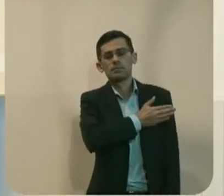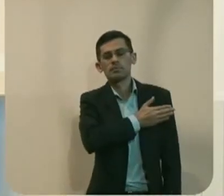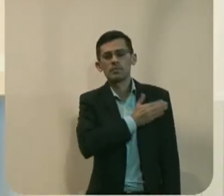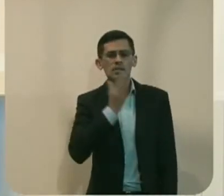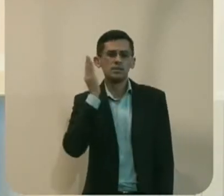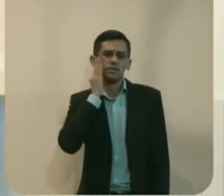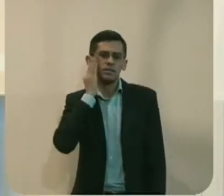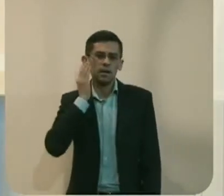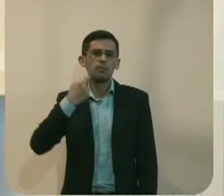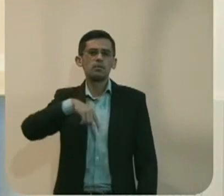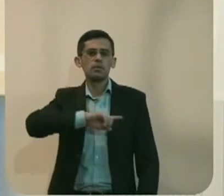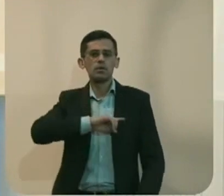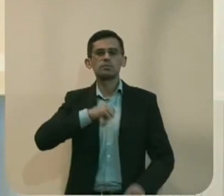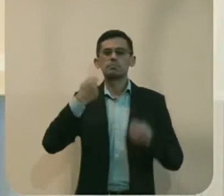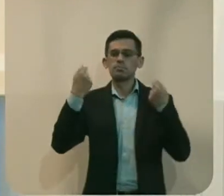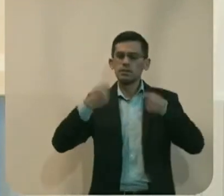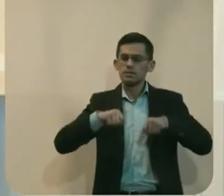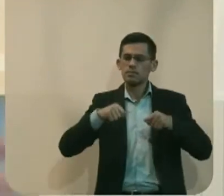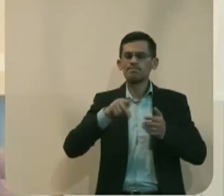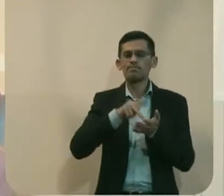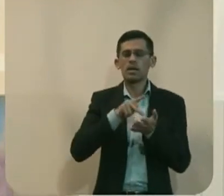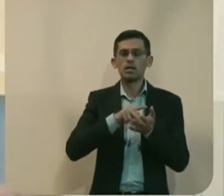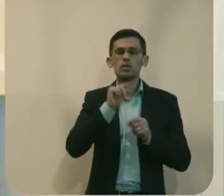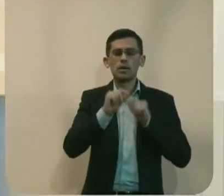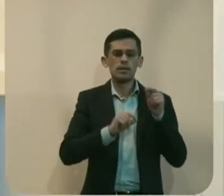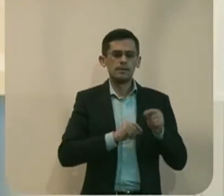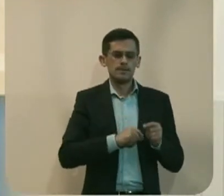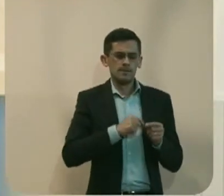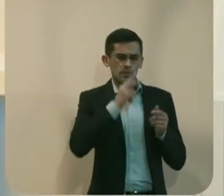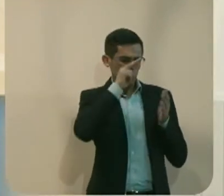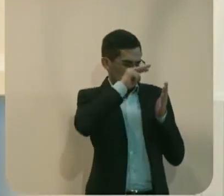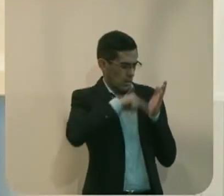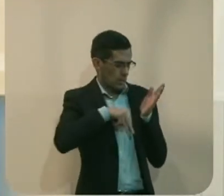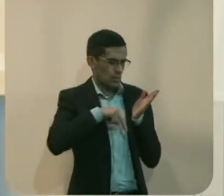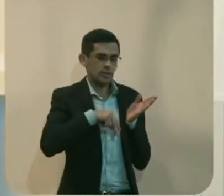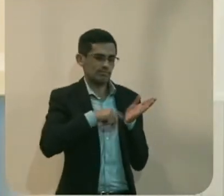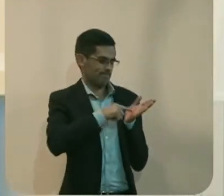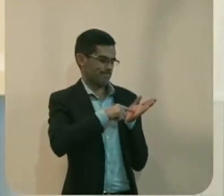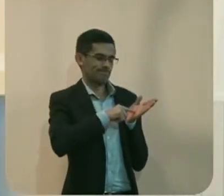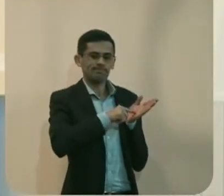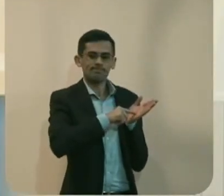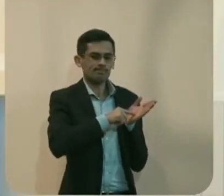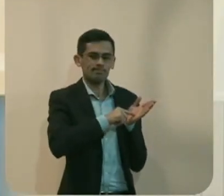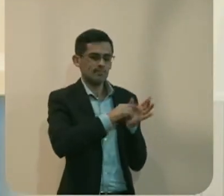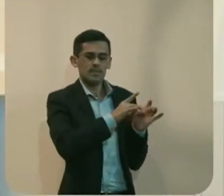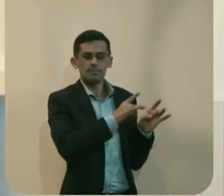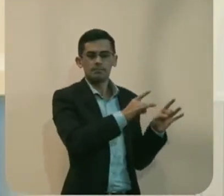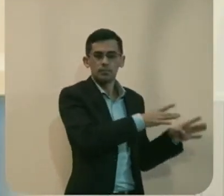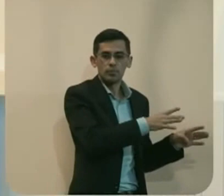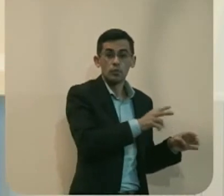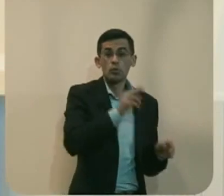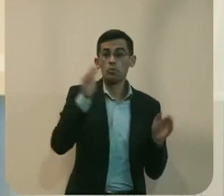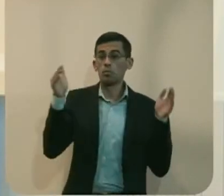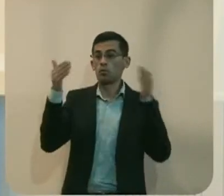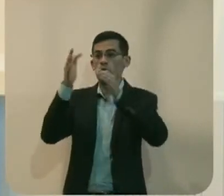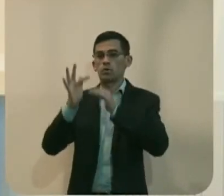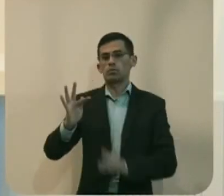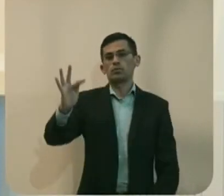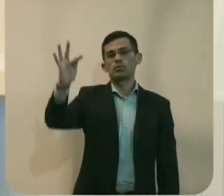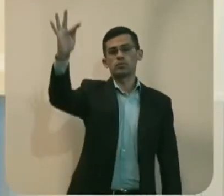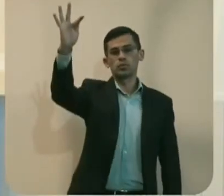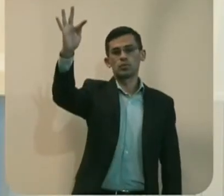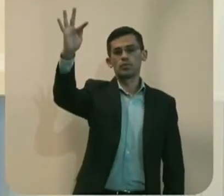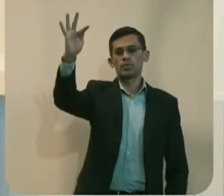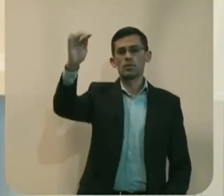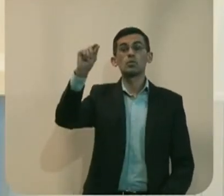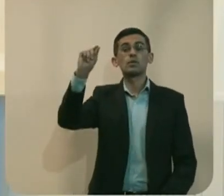Sabe, a gente tem que pegar algumas coisas e dizer, isso não interessa mais. O meu foco está no futuro, o meu foco está